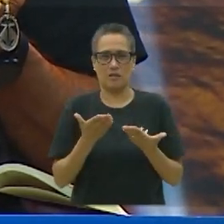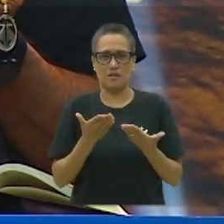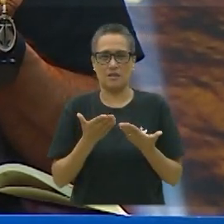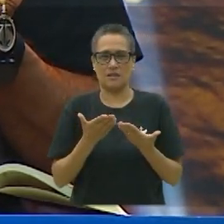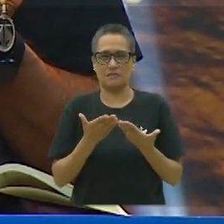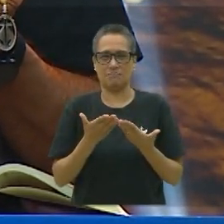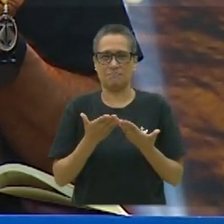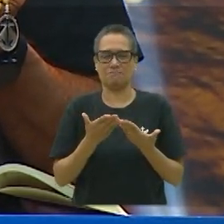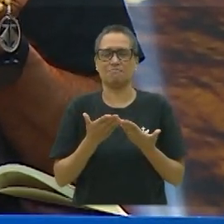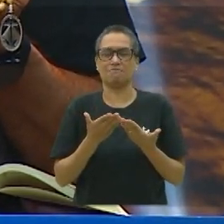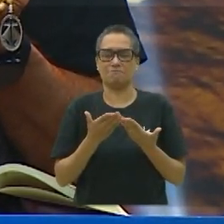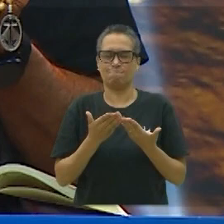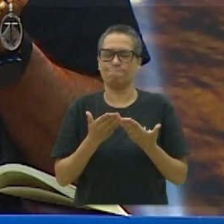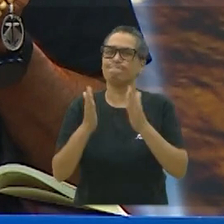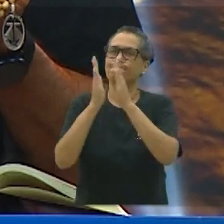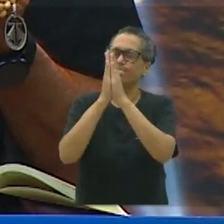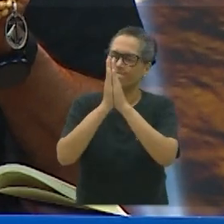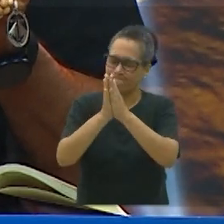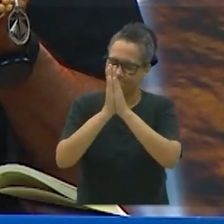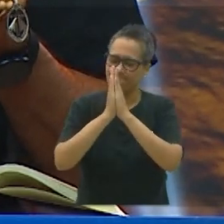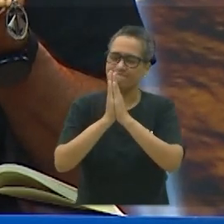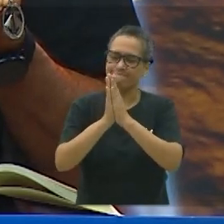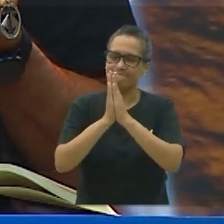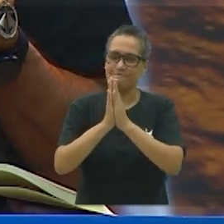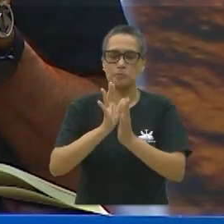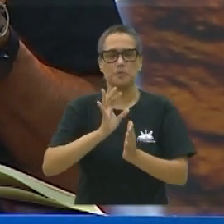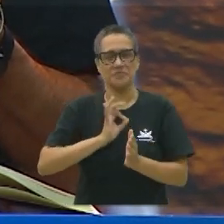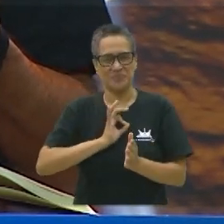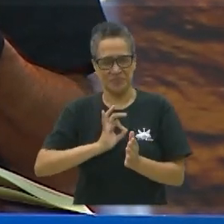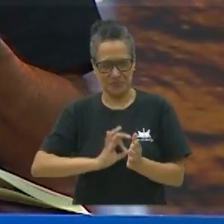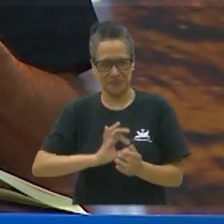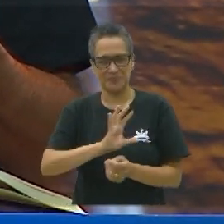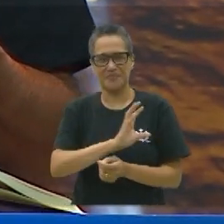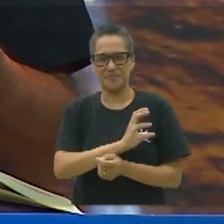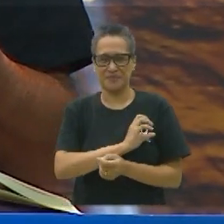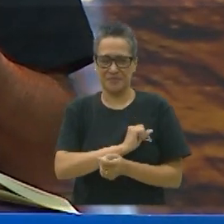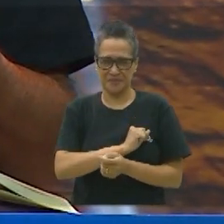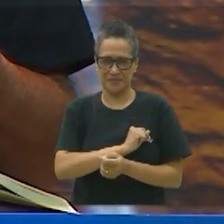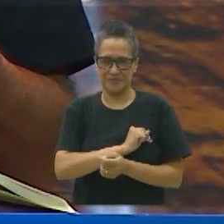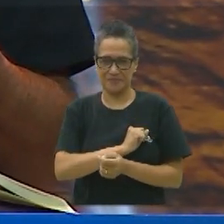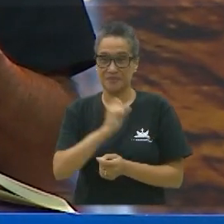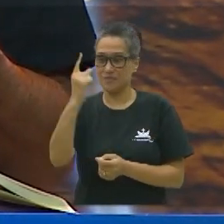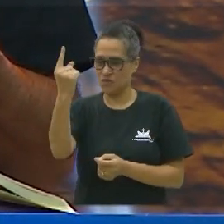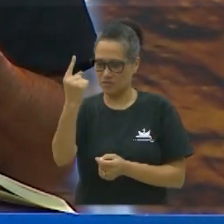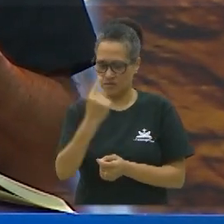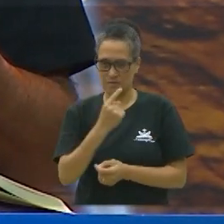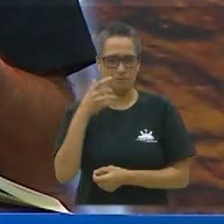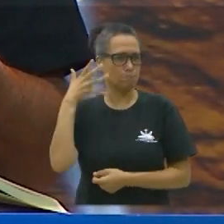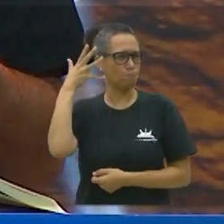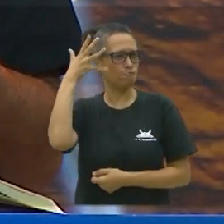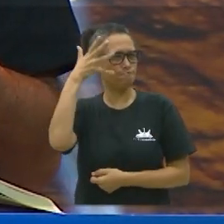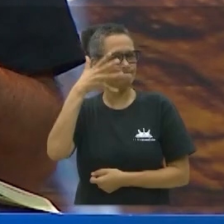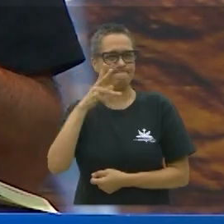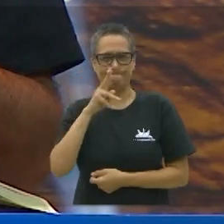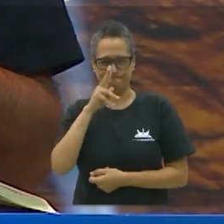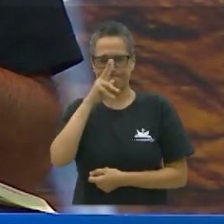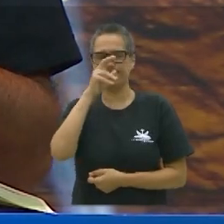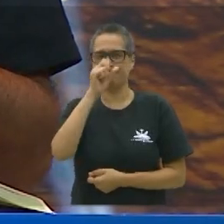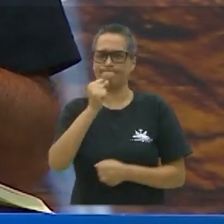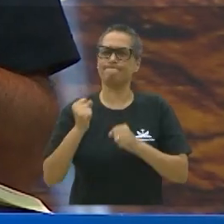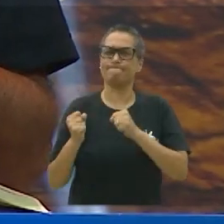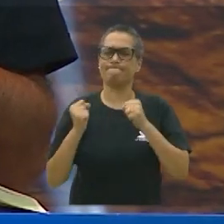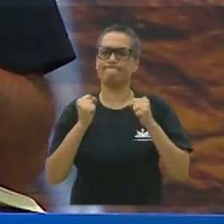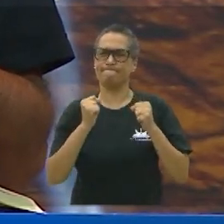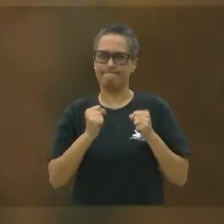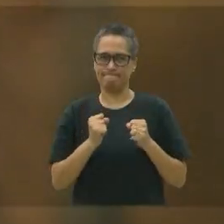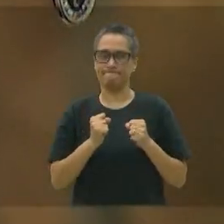clamar essa efusão sobre o nosso amado Padre, que vem trazer essa pregação forte, poderosa